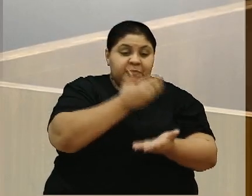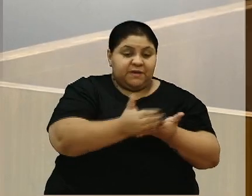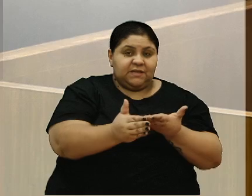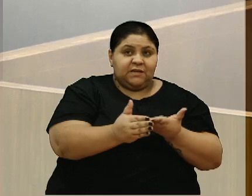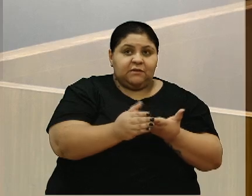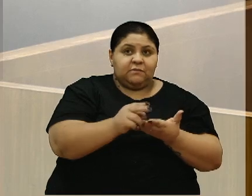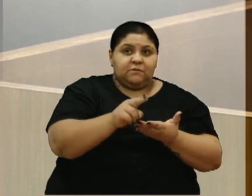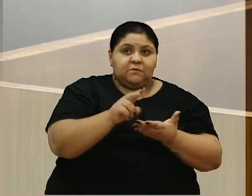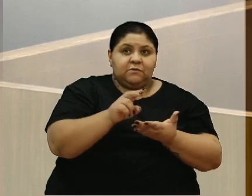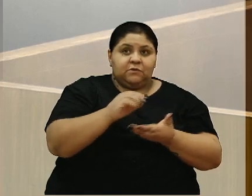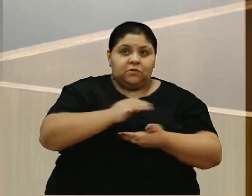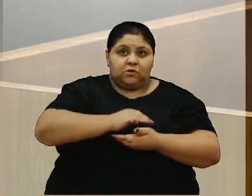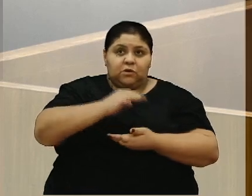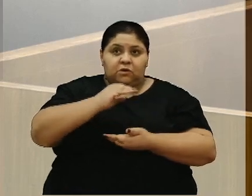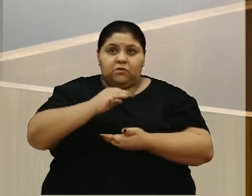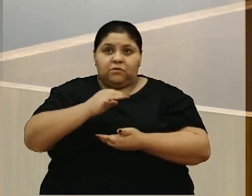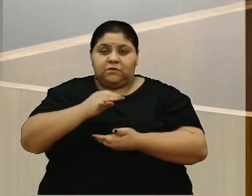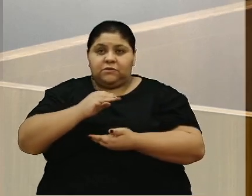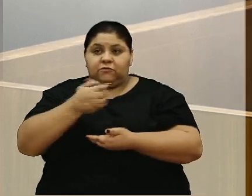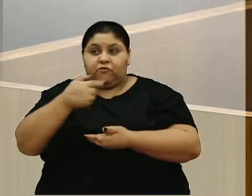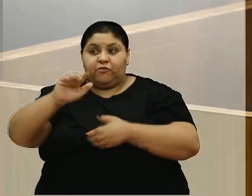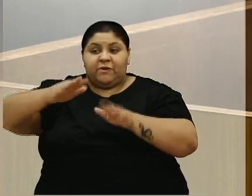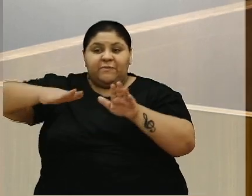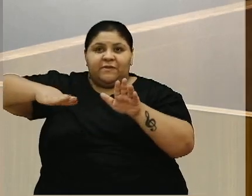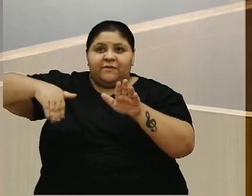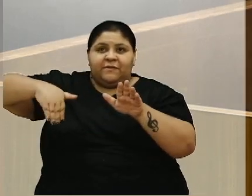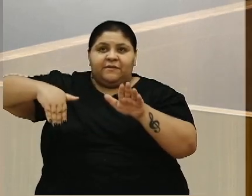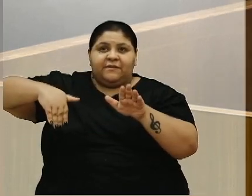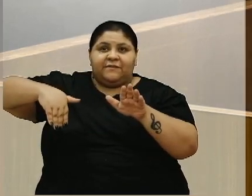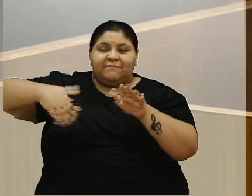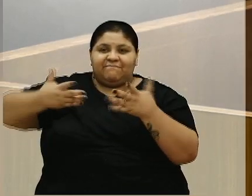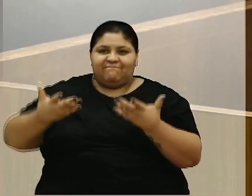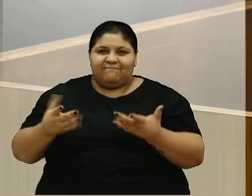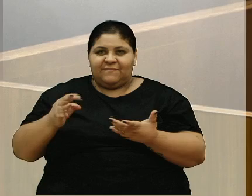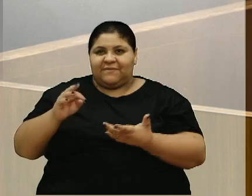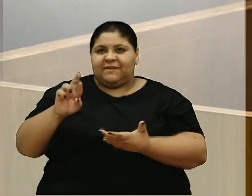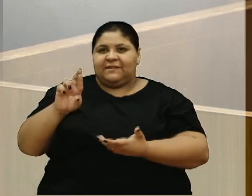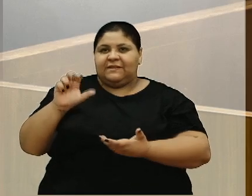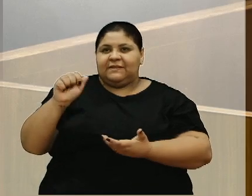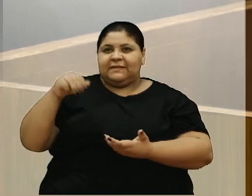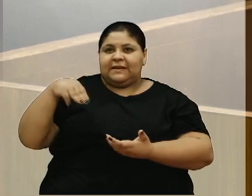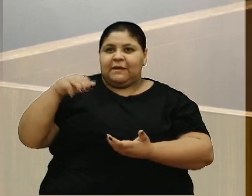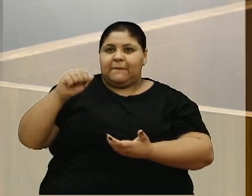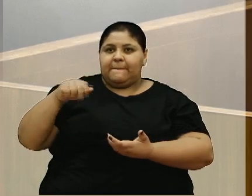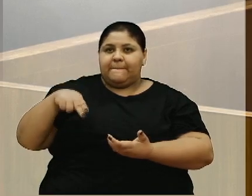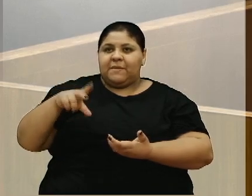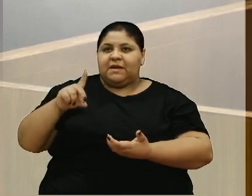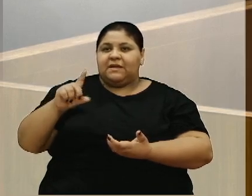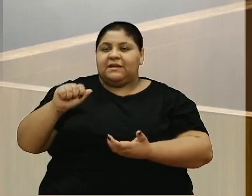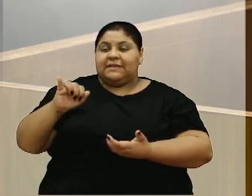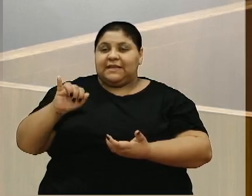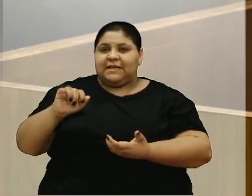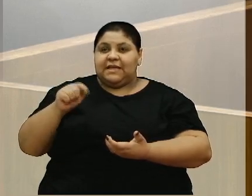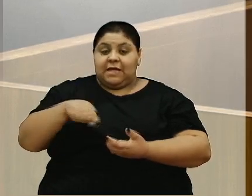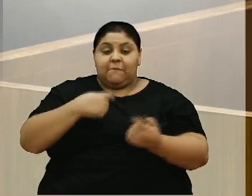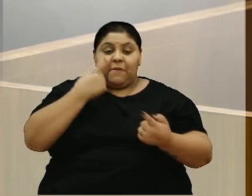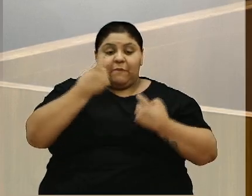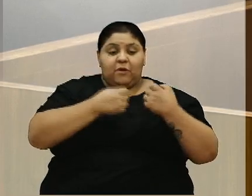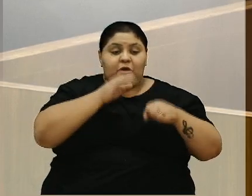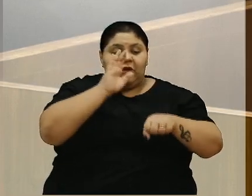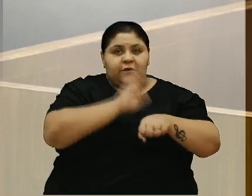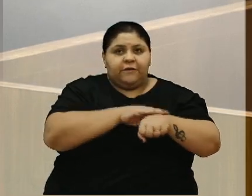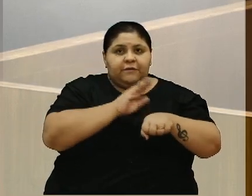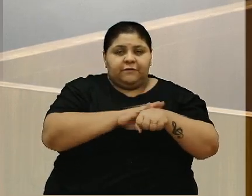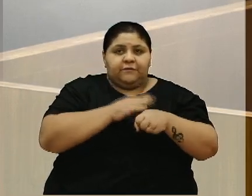para Tramandaí. O campus da URGS foi para onde? Para Tramandaí. A minha preocupação nesse momento é que